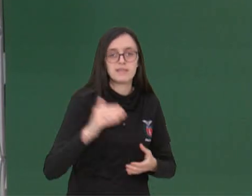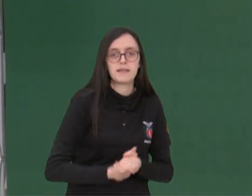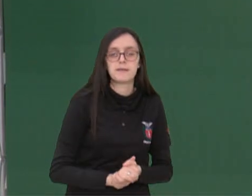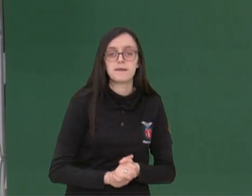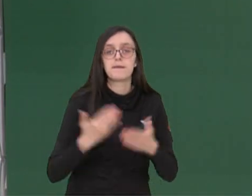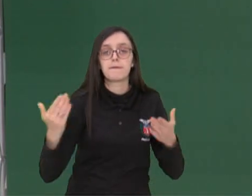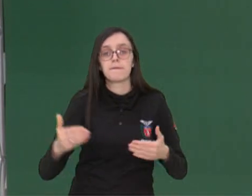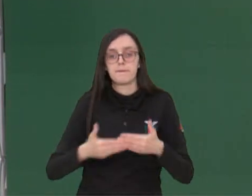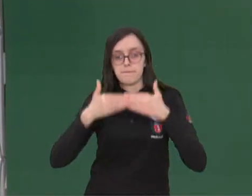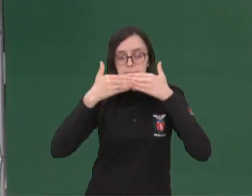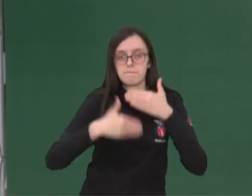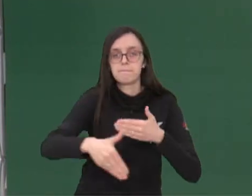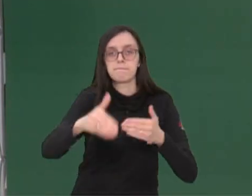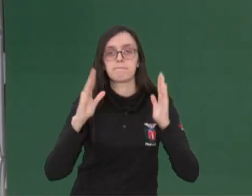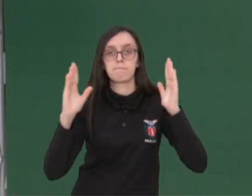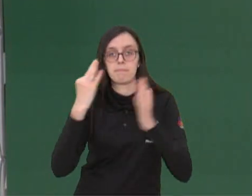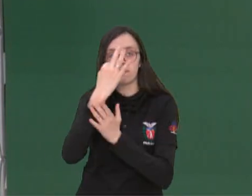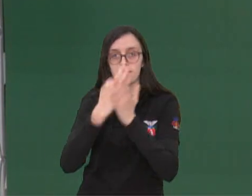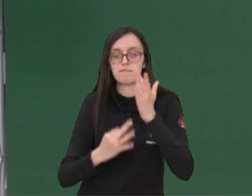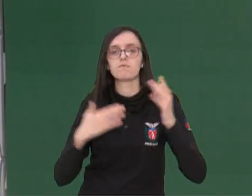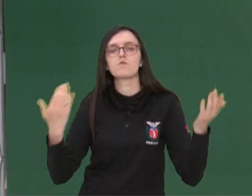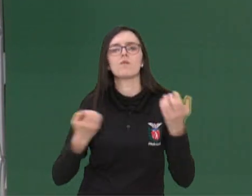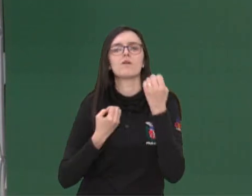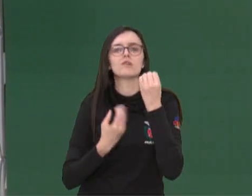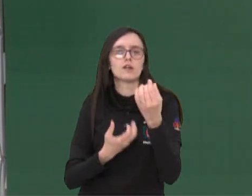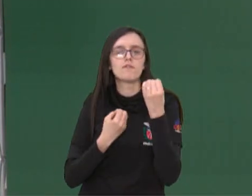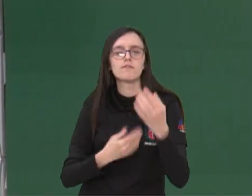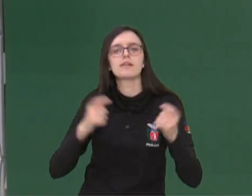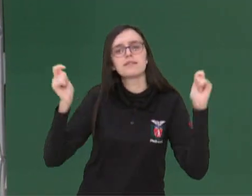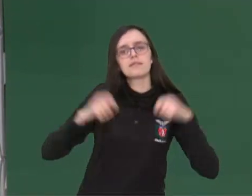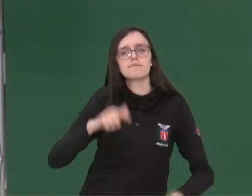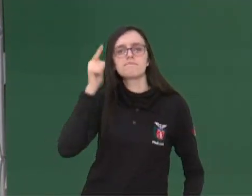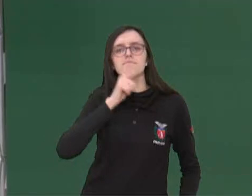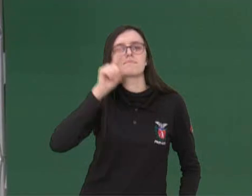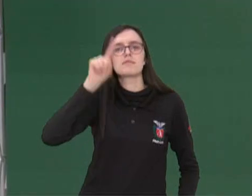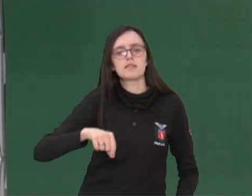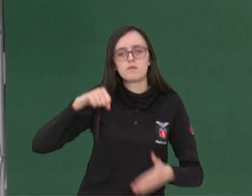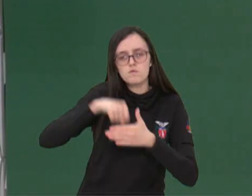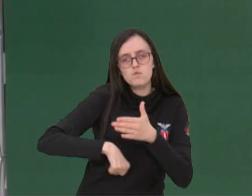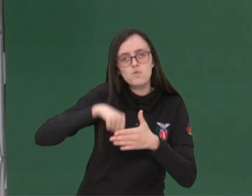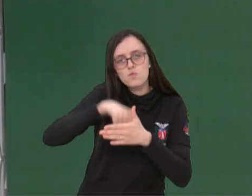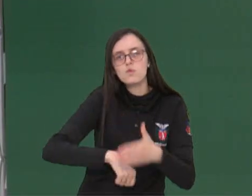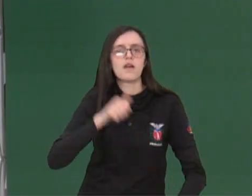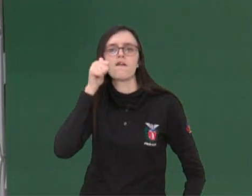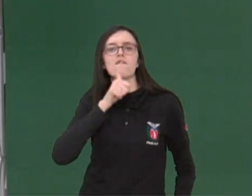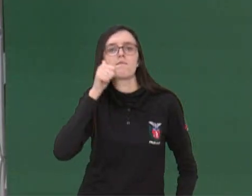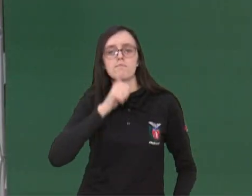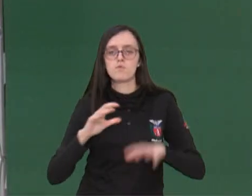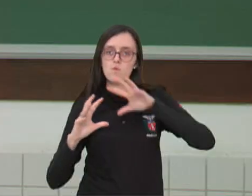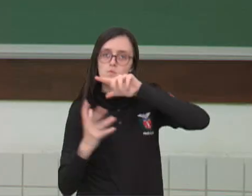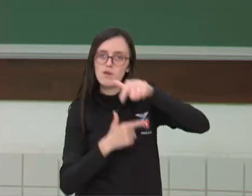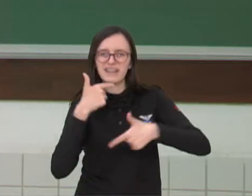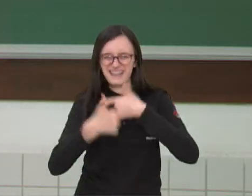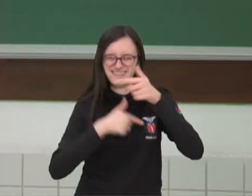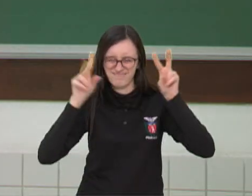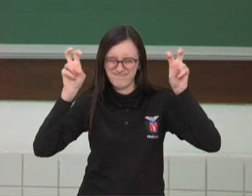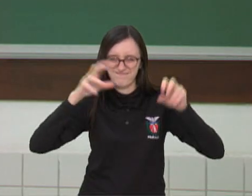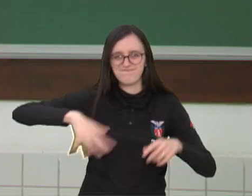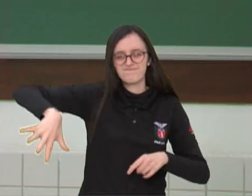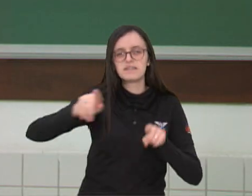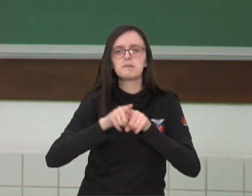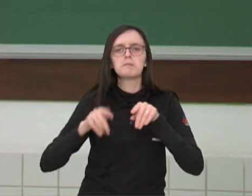Então, a partir do texto, quais informações pode-se obter acerca da luta feminina no mundo do trabalho e